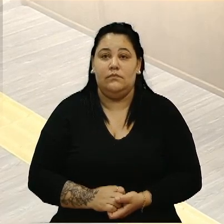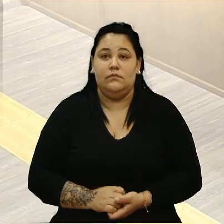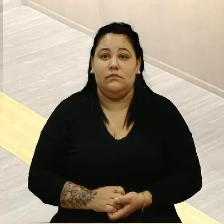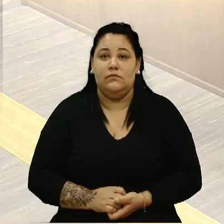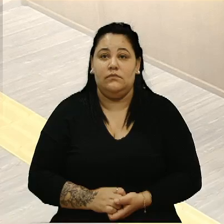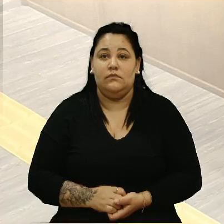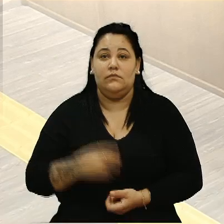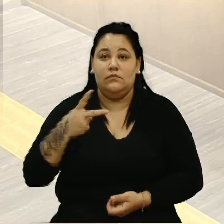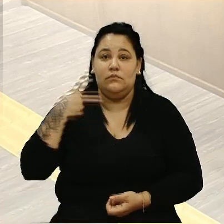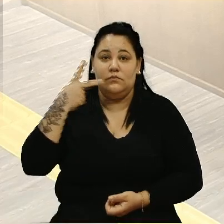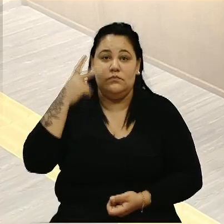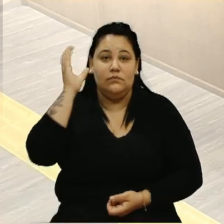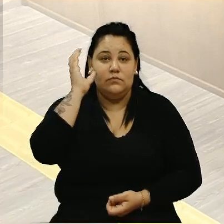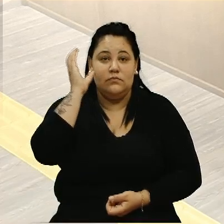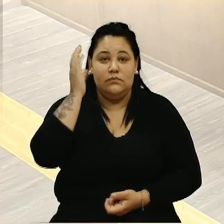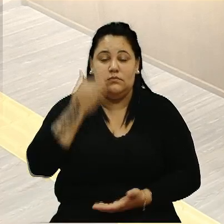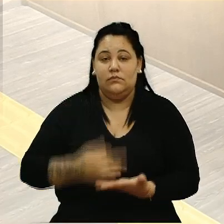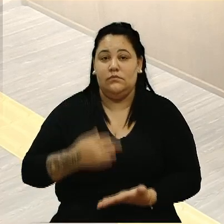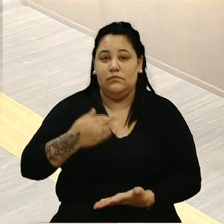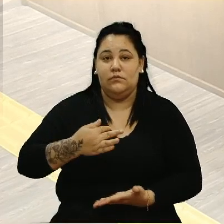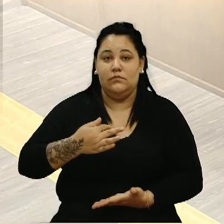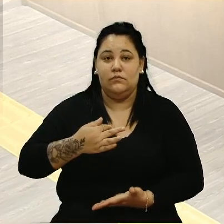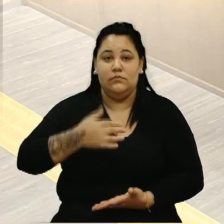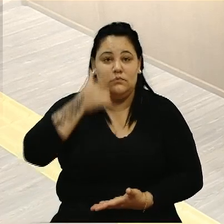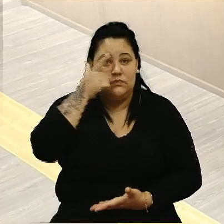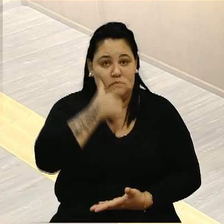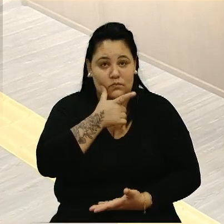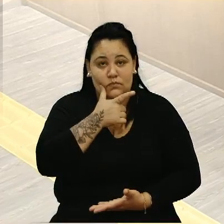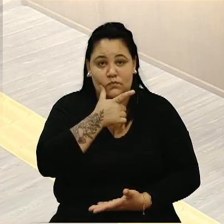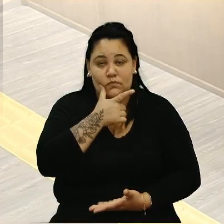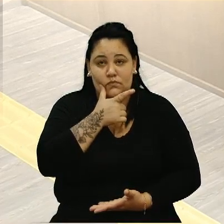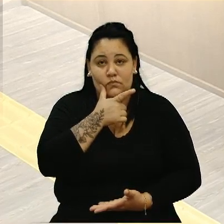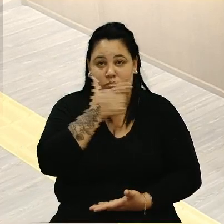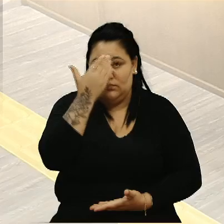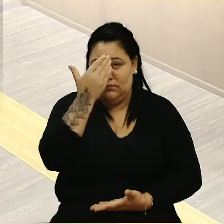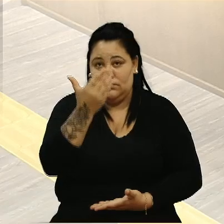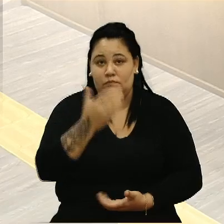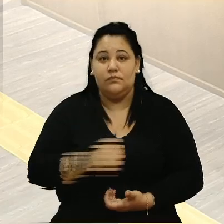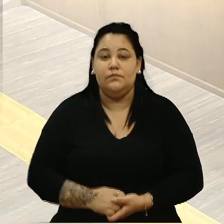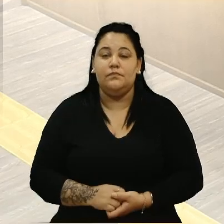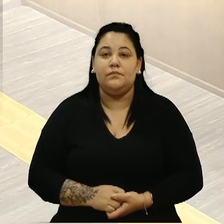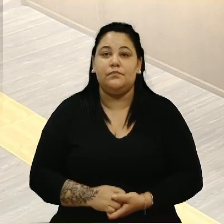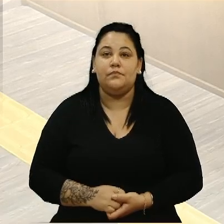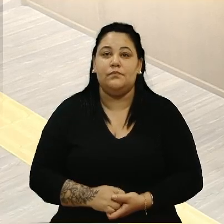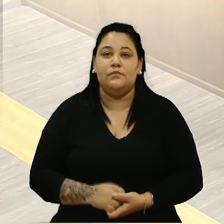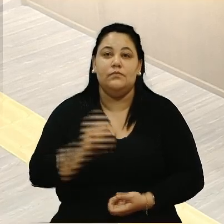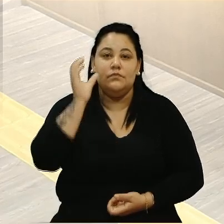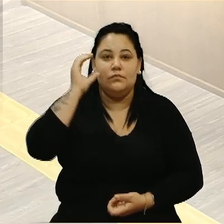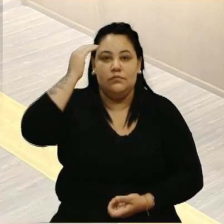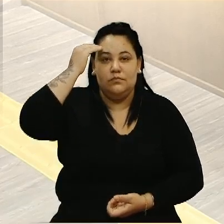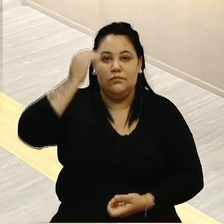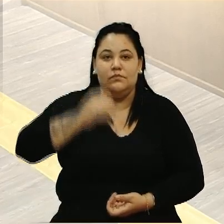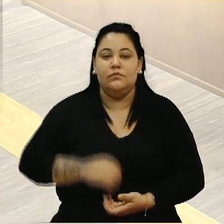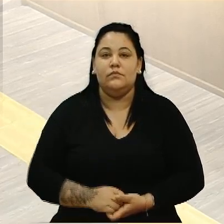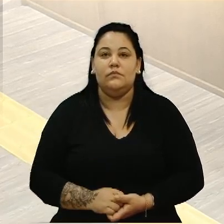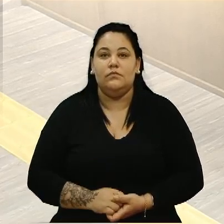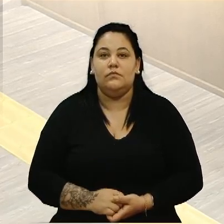Cadori. Ausente. Vereador Lucas Carinhato. Agradece. Vereador Felipe Gremelmaier.